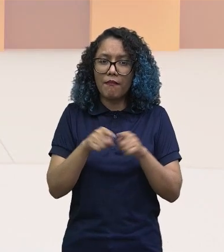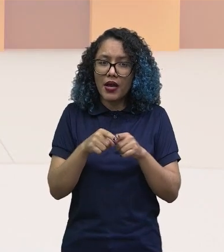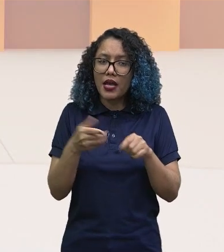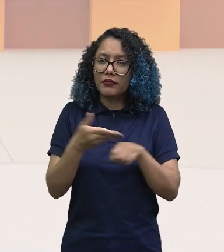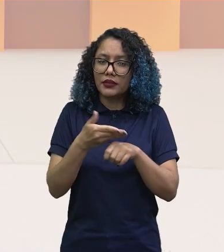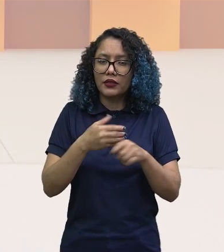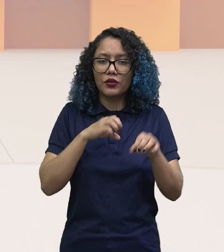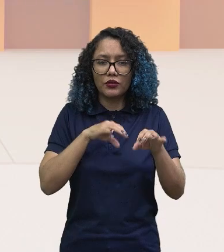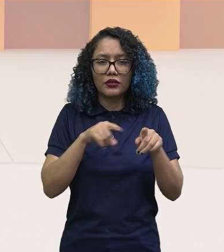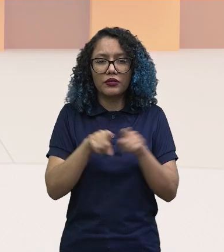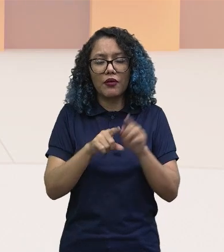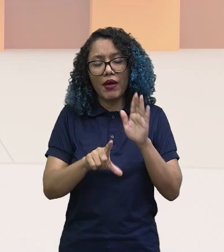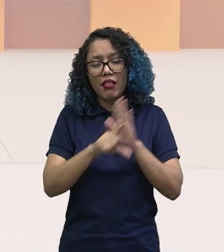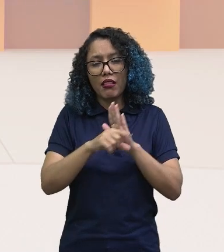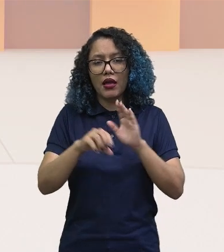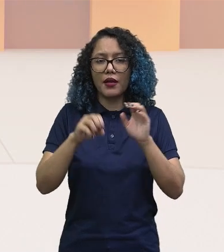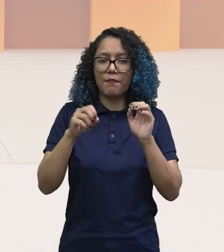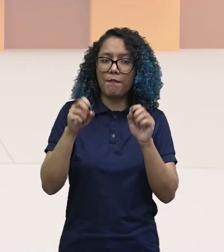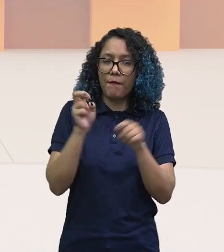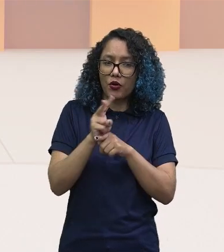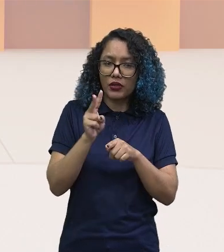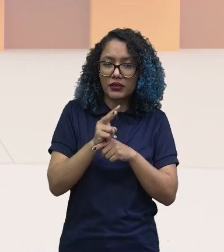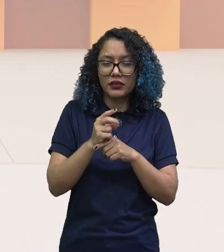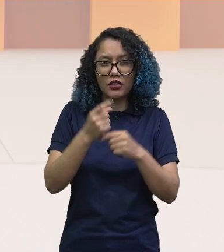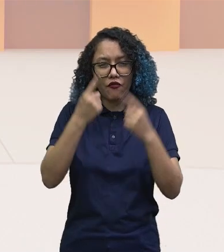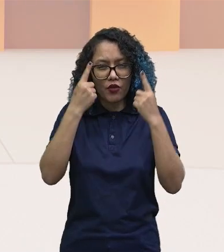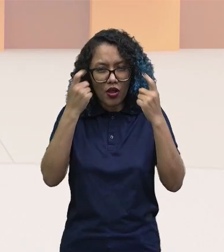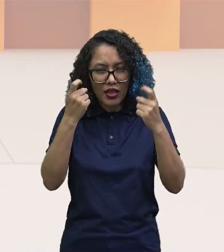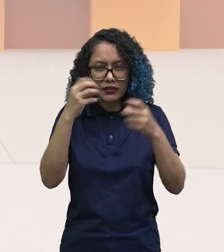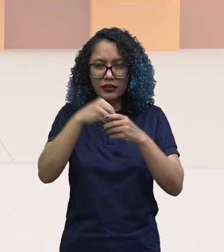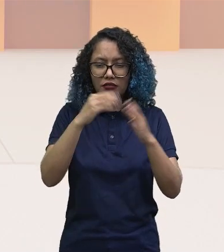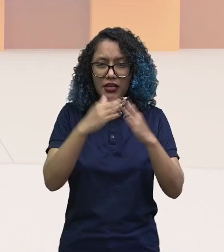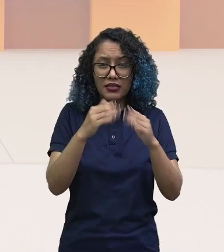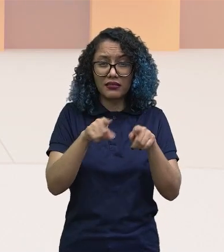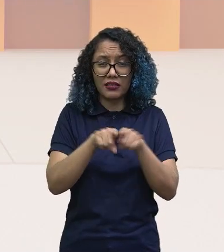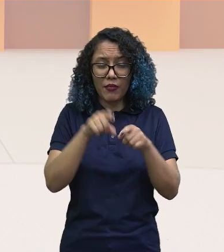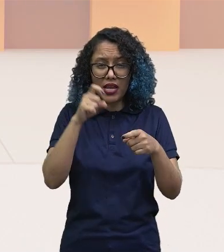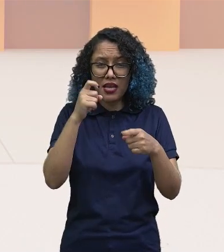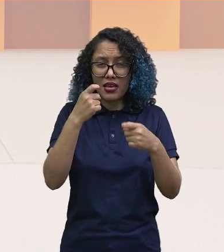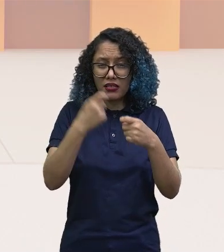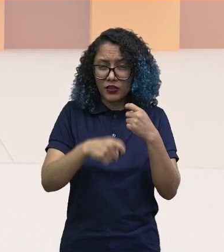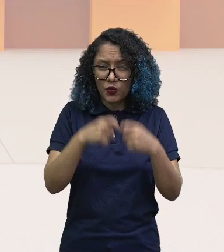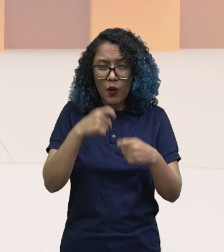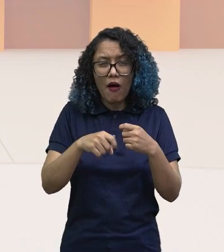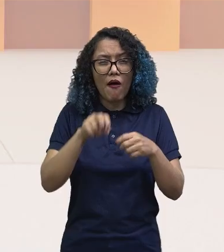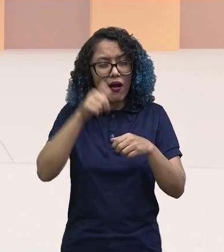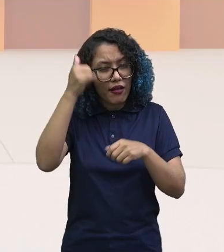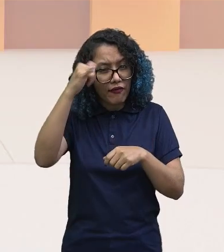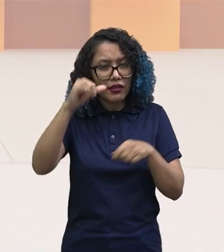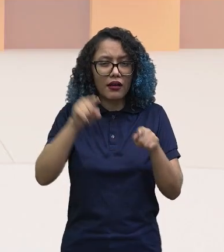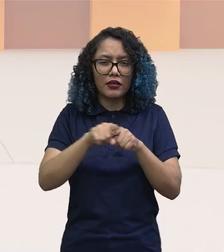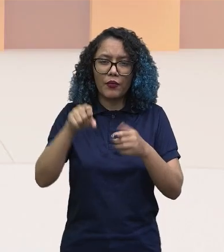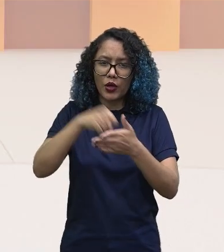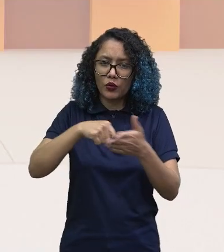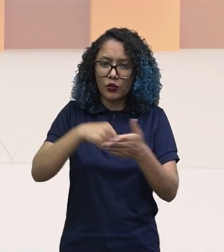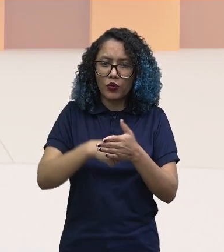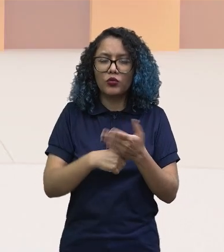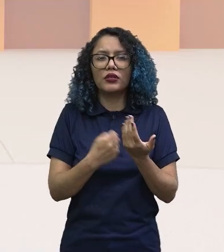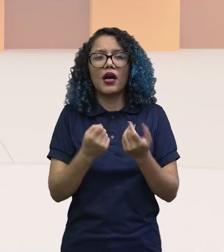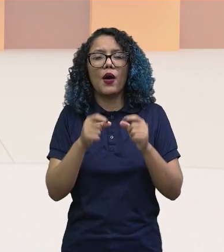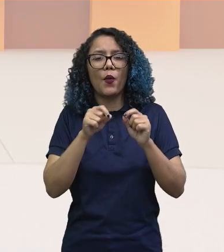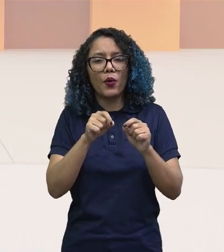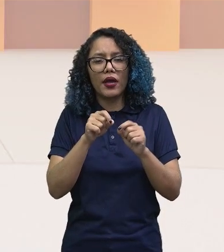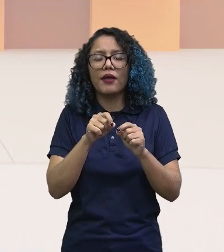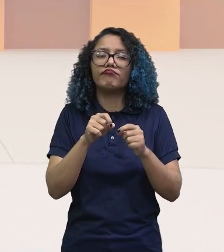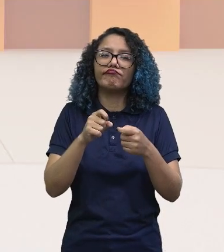e a leis de proteção contra a violência doméstica e sexual. Luta também contra o